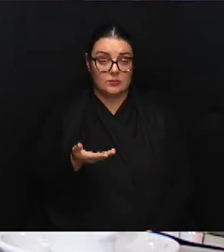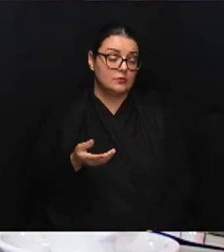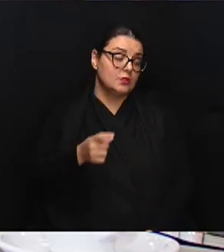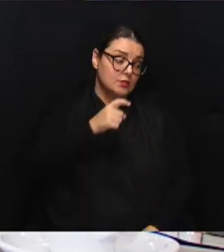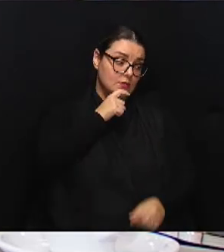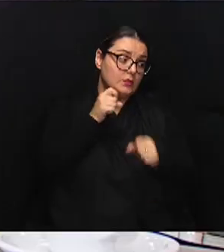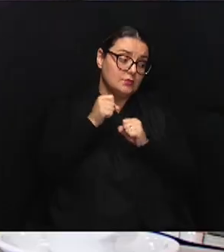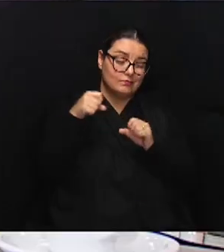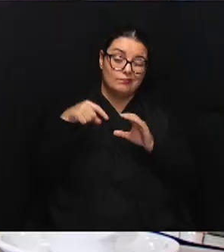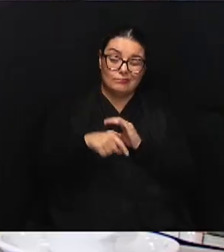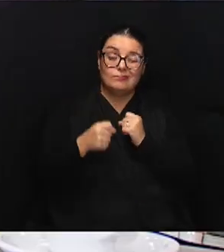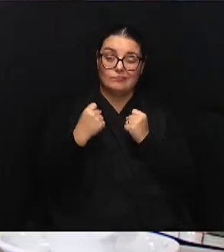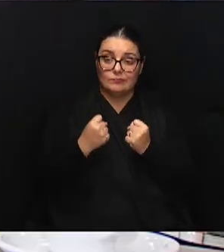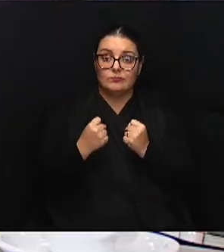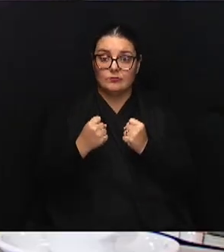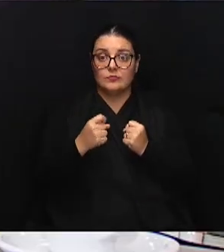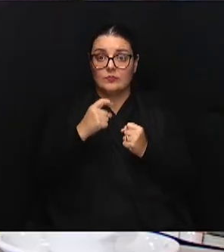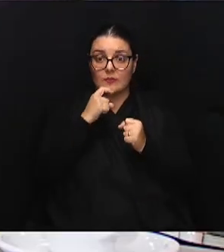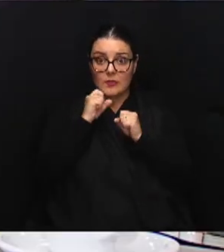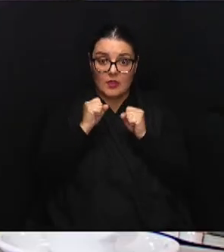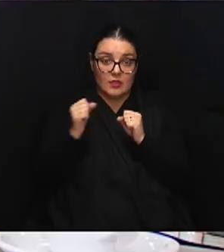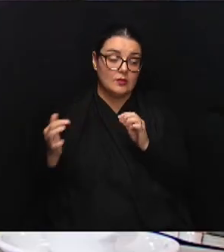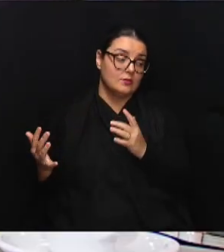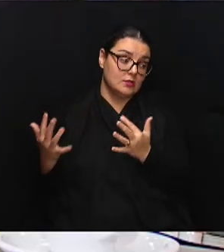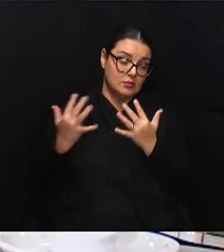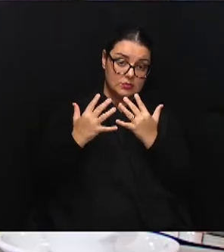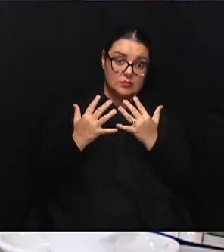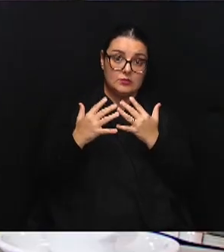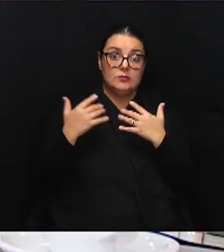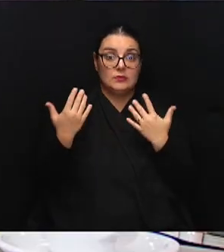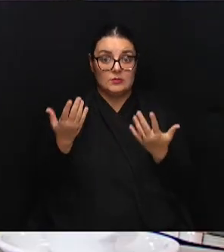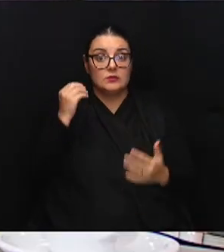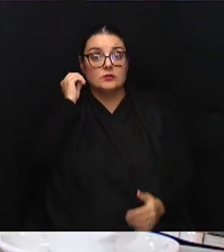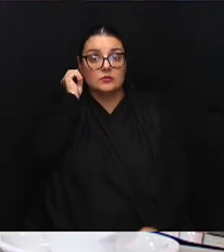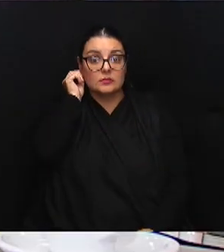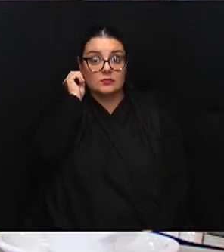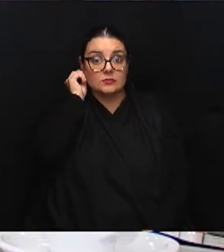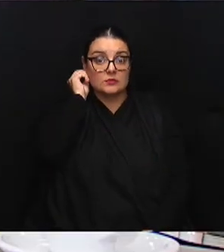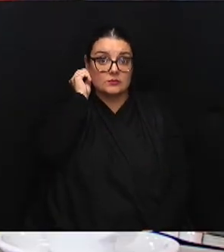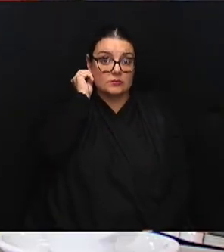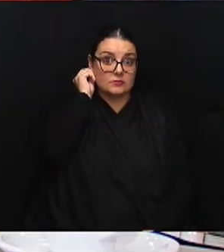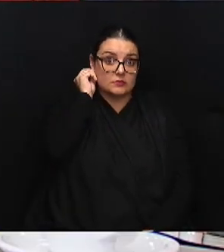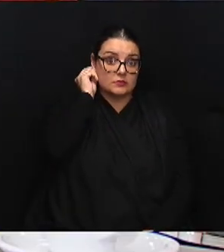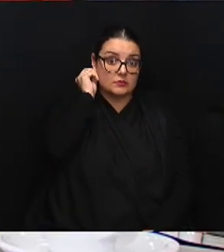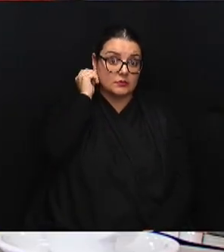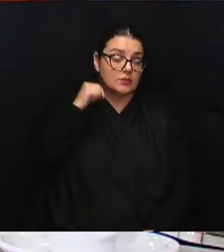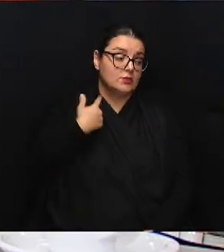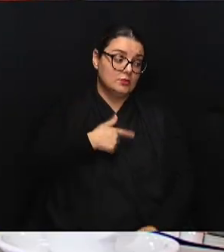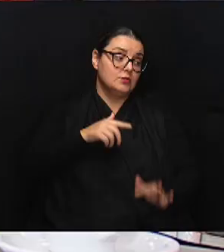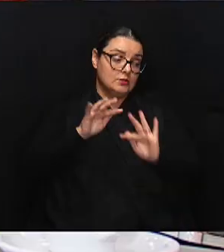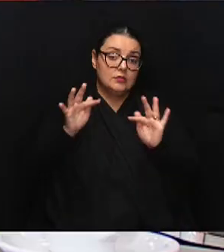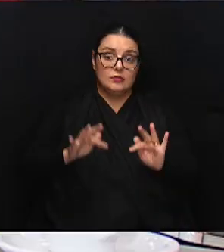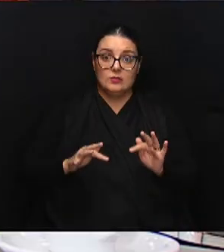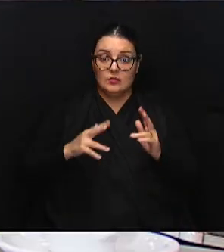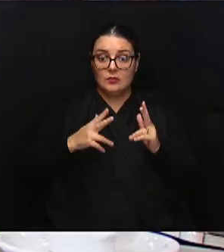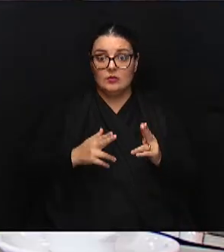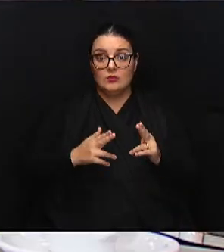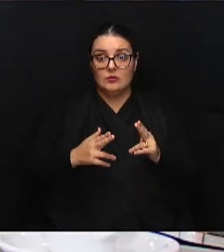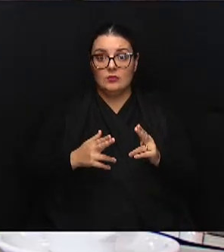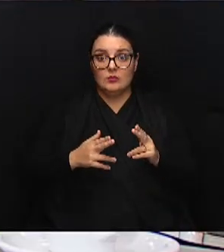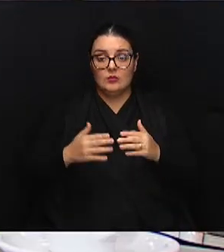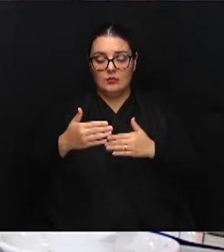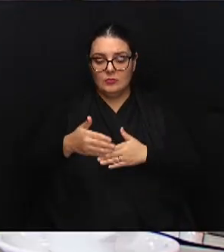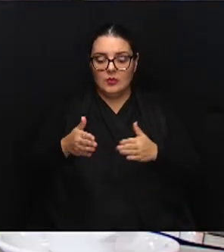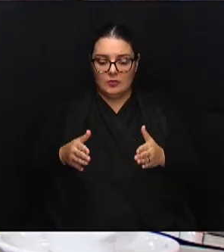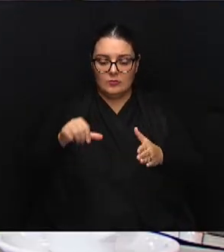frio intenso do inverno que se aproxima. Então, ficamos felizes, né, enquanto você colocar como posto